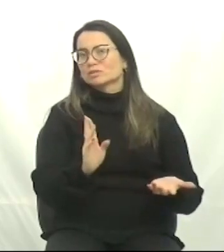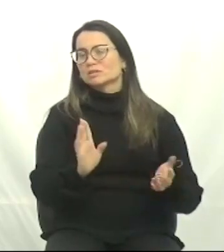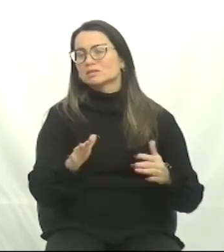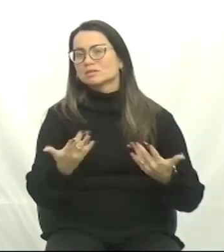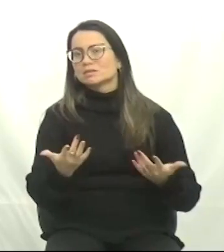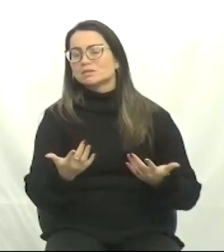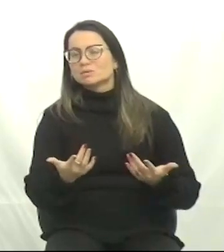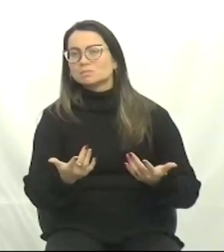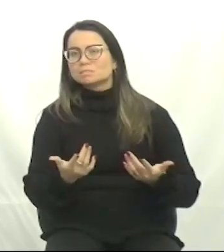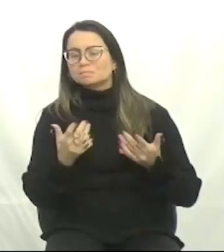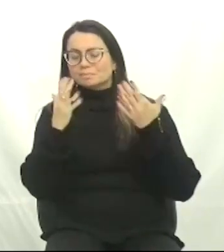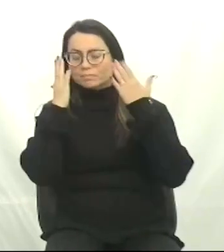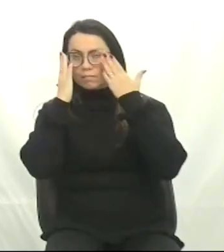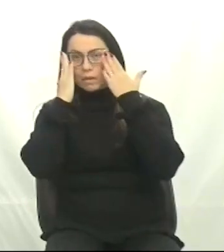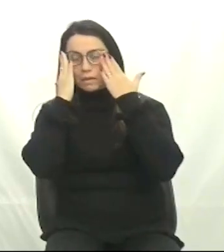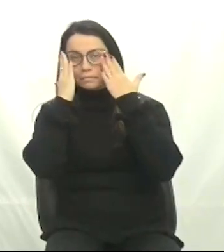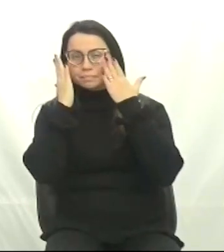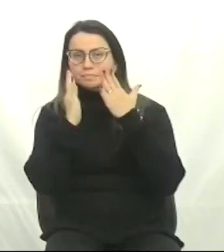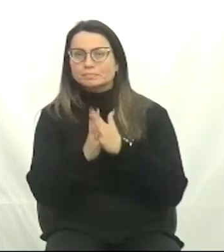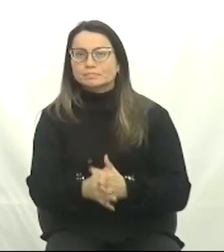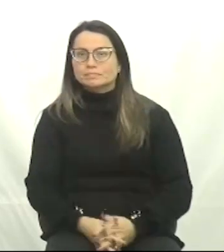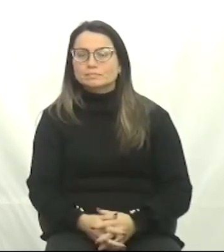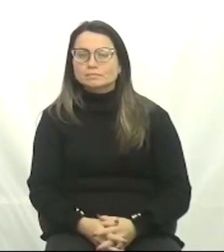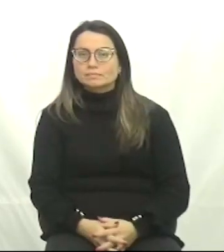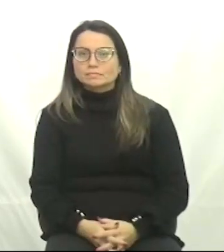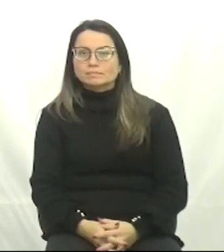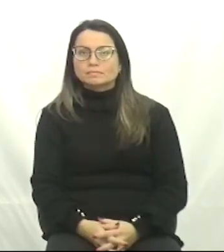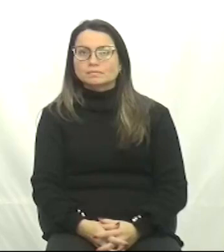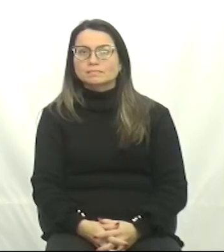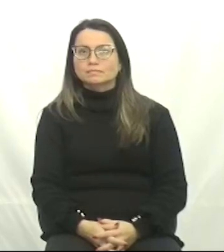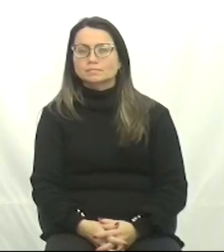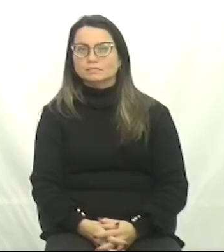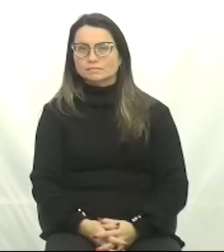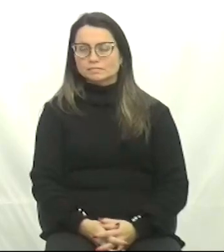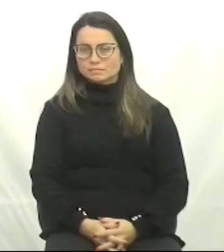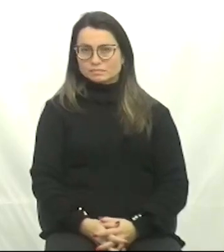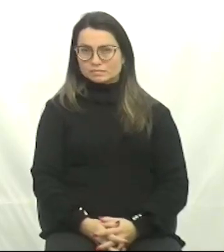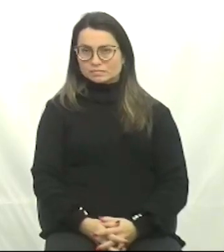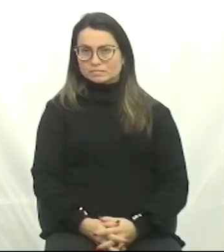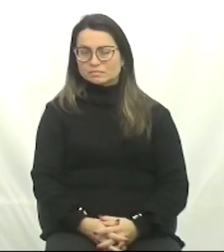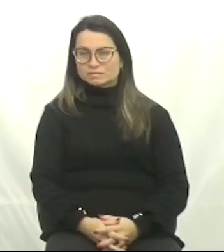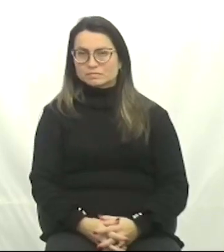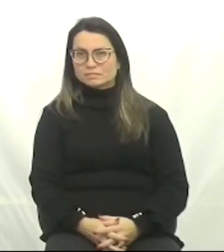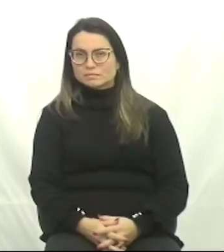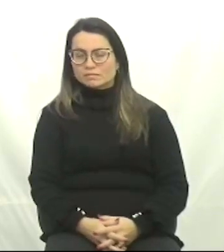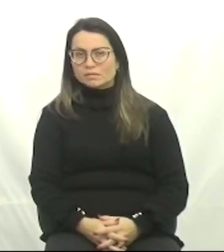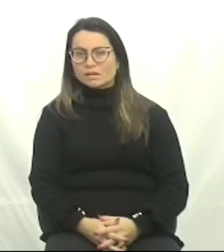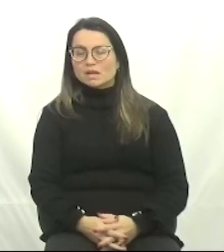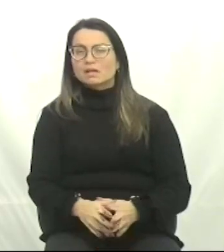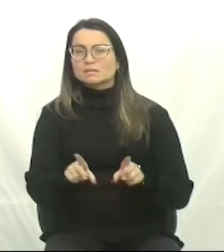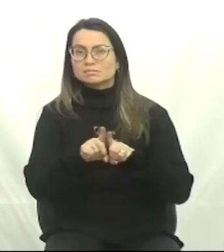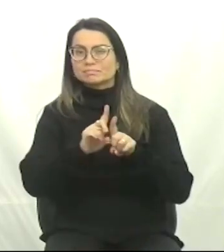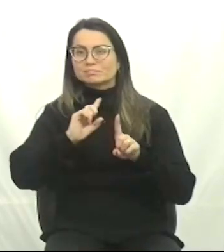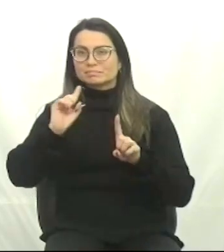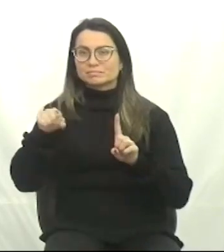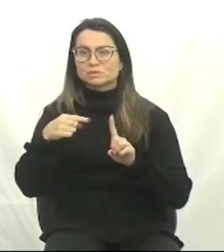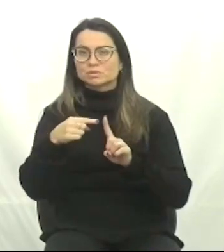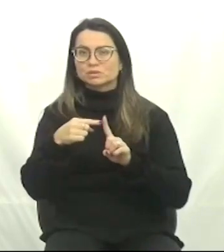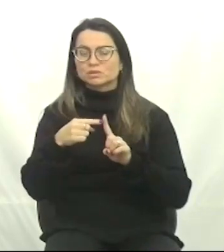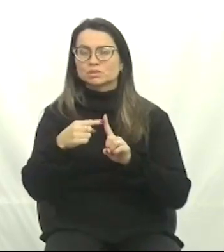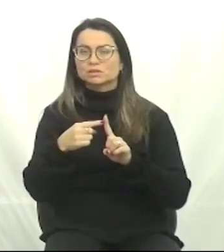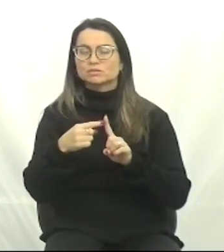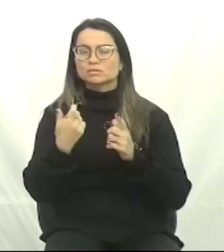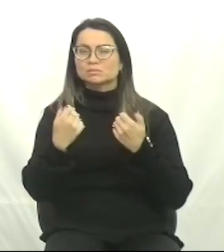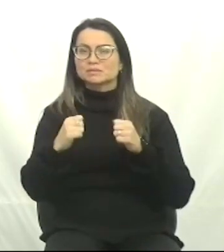do seu caráter assistencialista, as bolsas do UNIEDU também devem ter como objetivo o retorno do